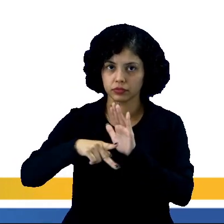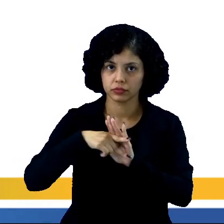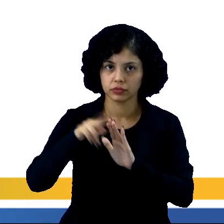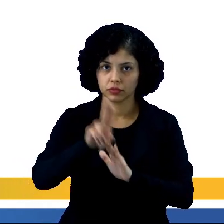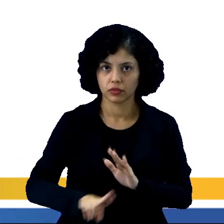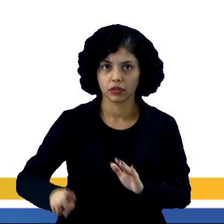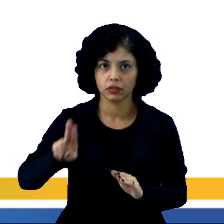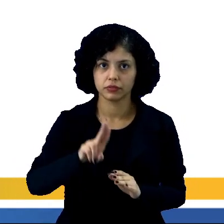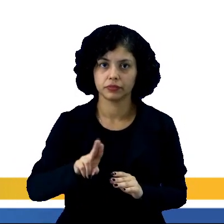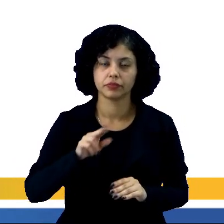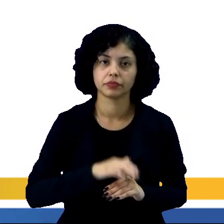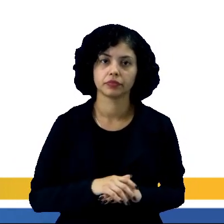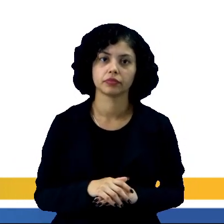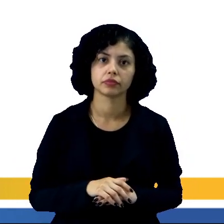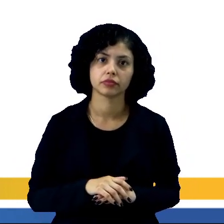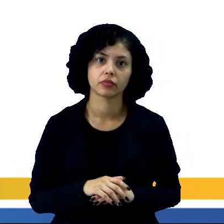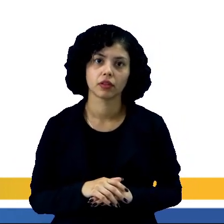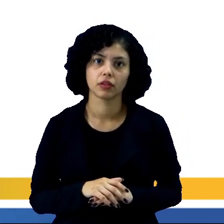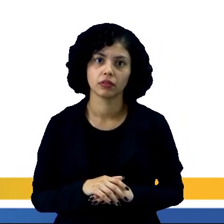ela vai utilizar